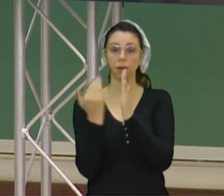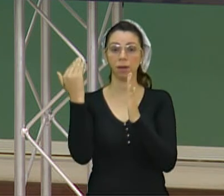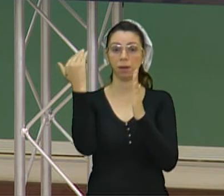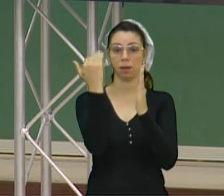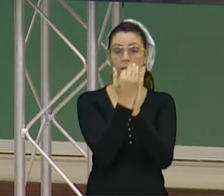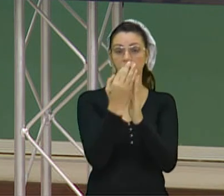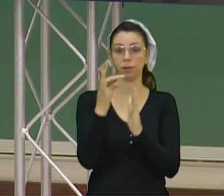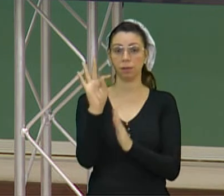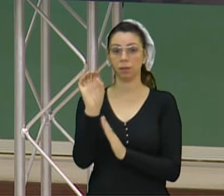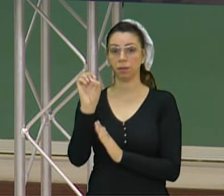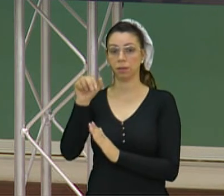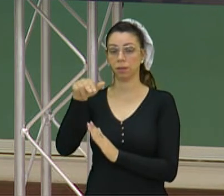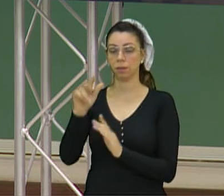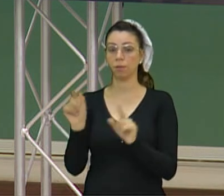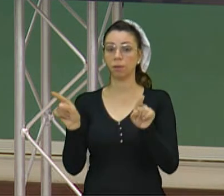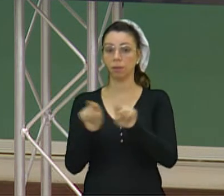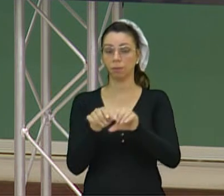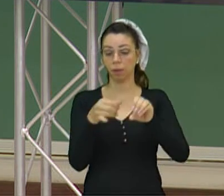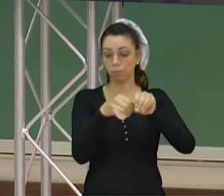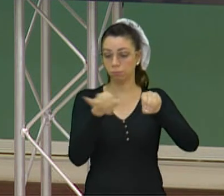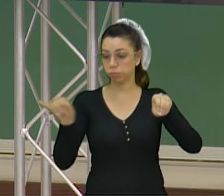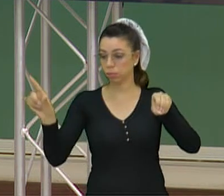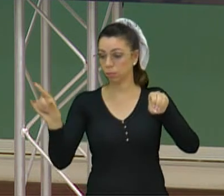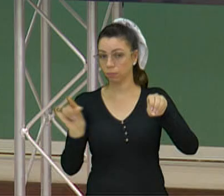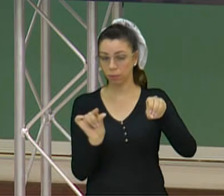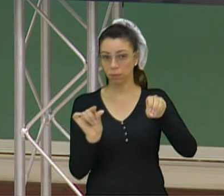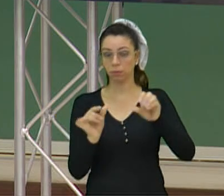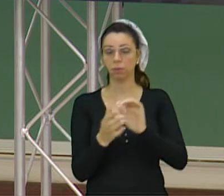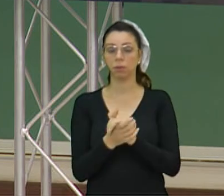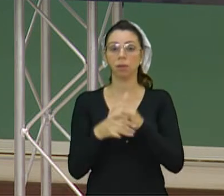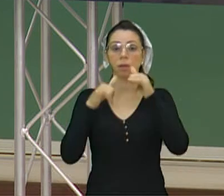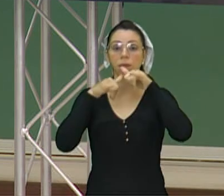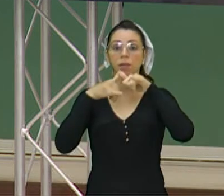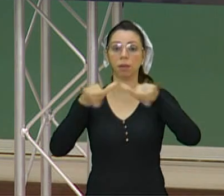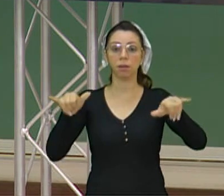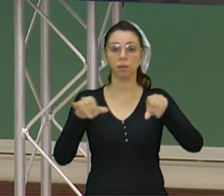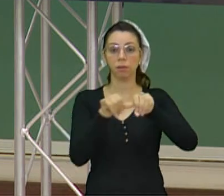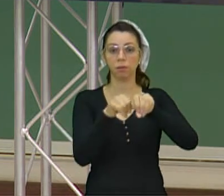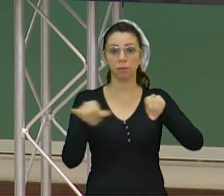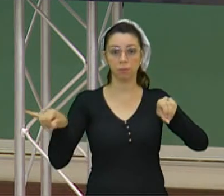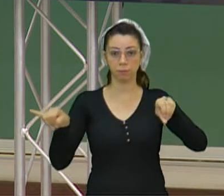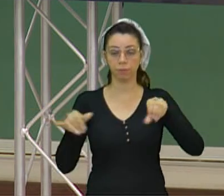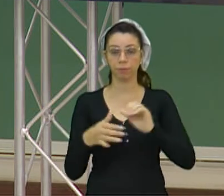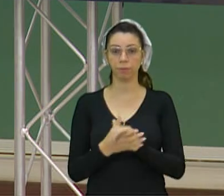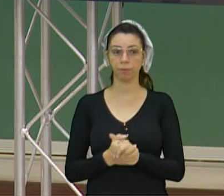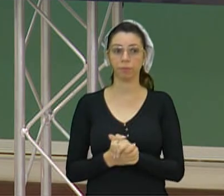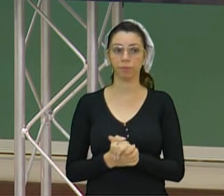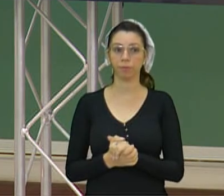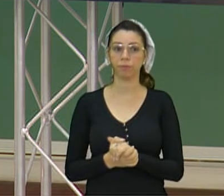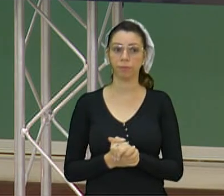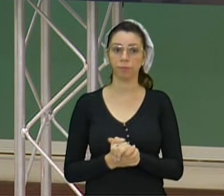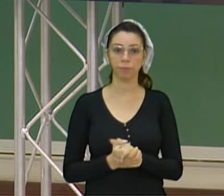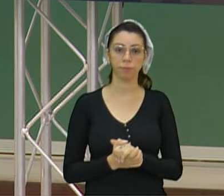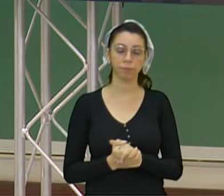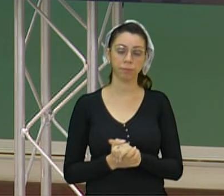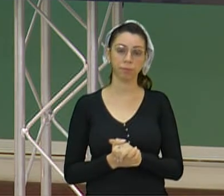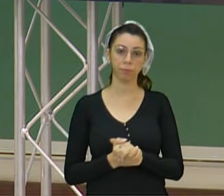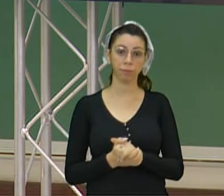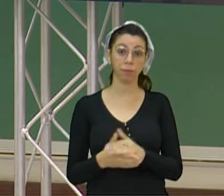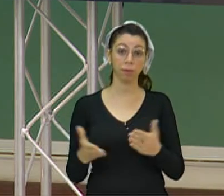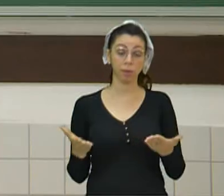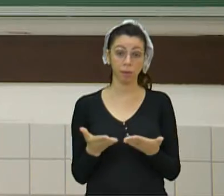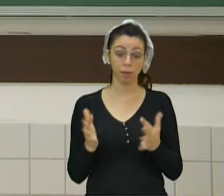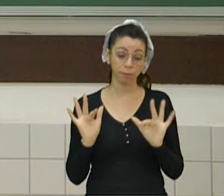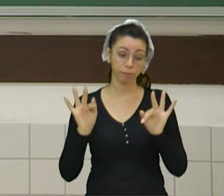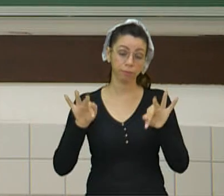tensão e a baixa corrente na transmissão da energia pelos cabos condutores. Então, chegamos